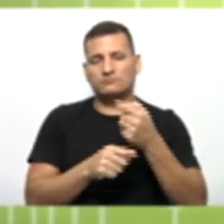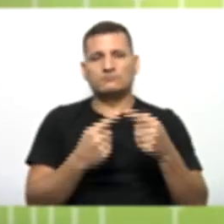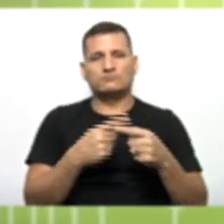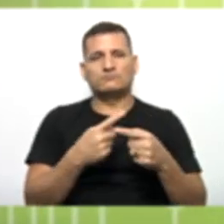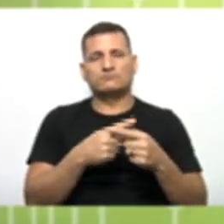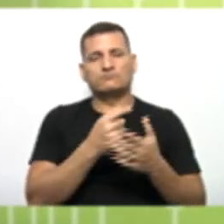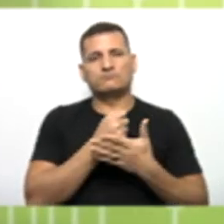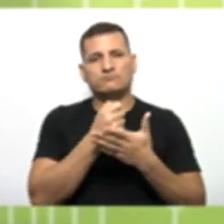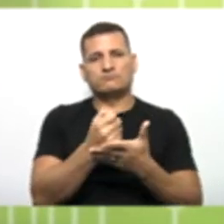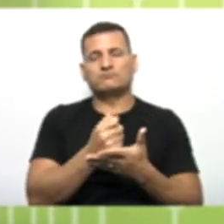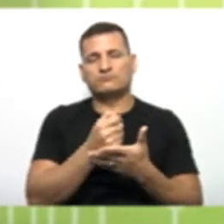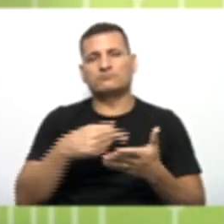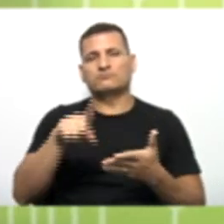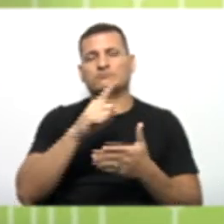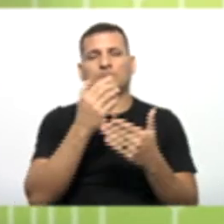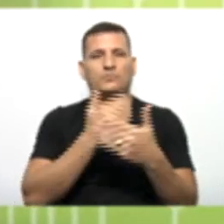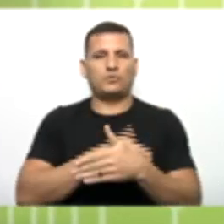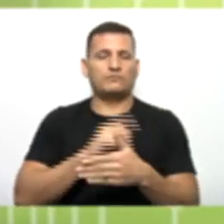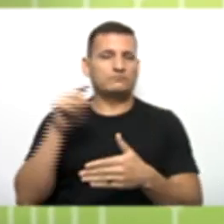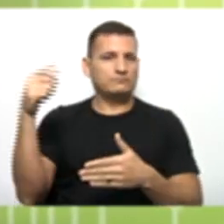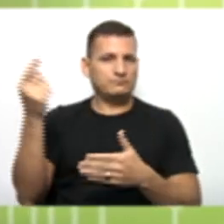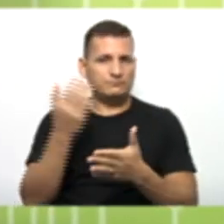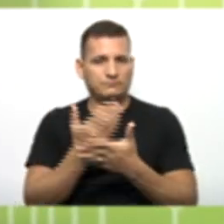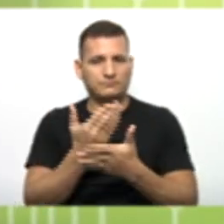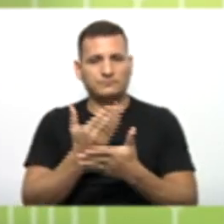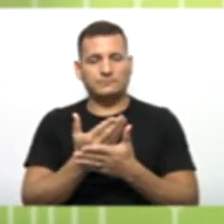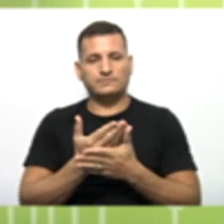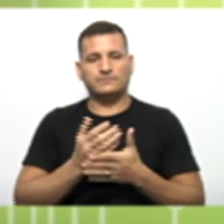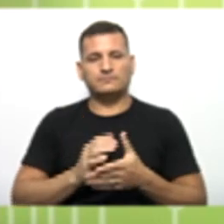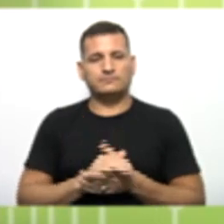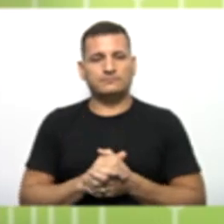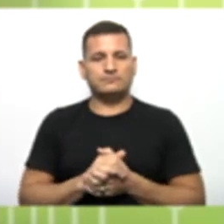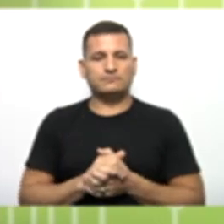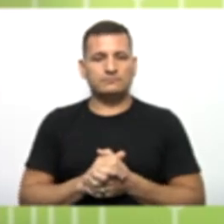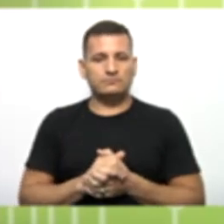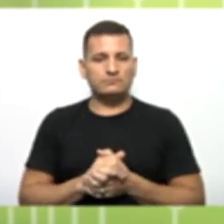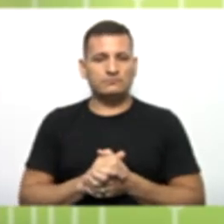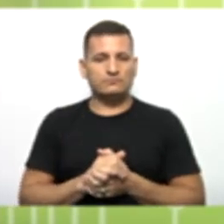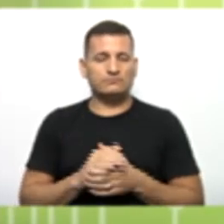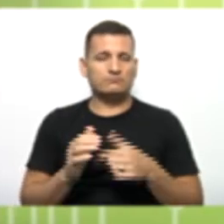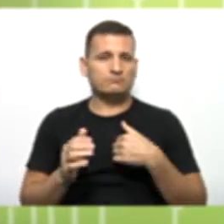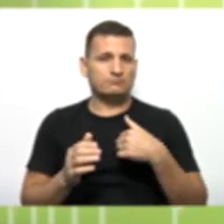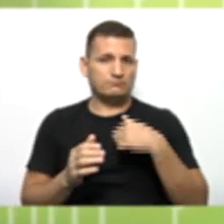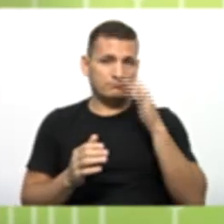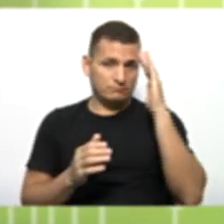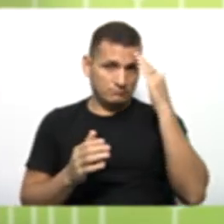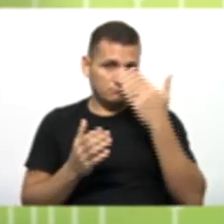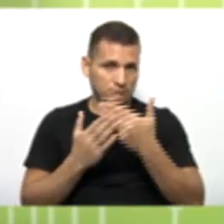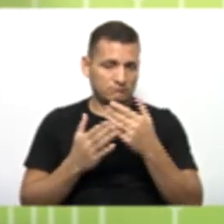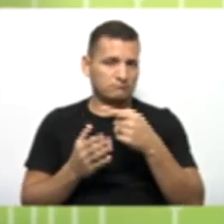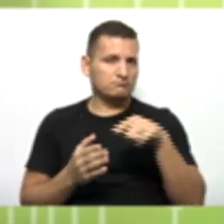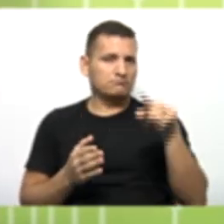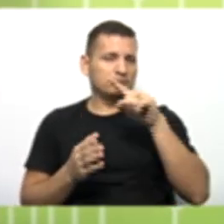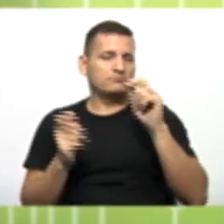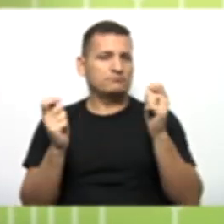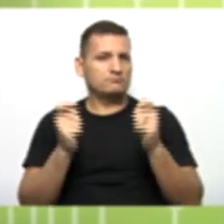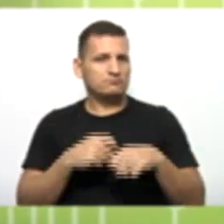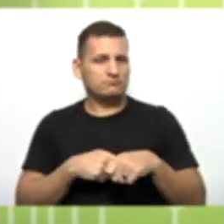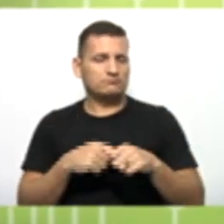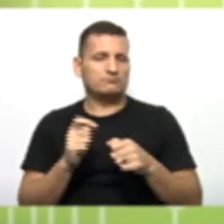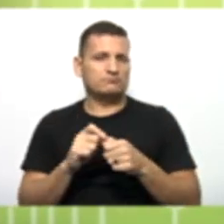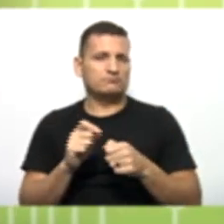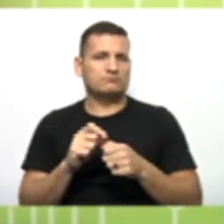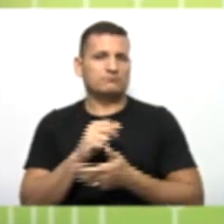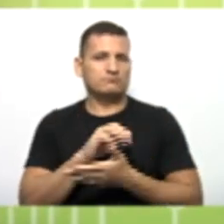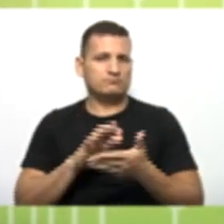na prova da próxima aula. Então, assim, eu acredito que vocês fizeram as atividades de percurso e desejo vocês